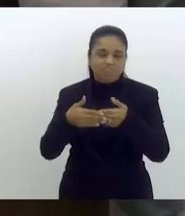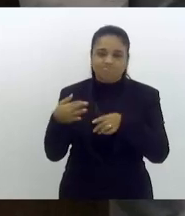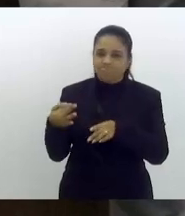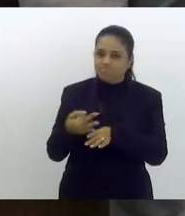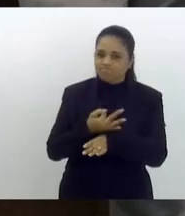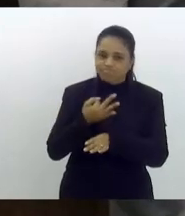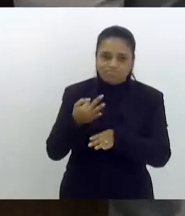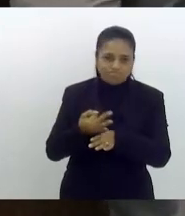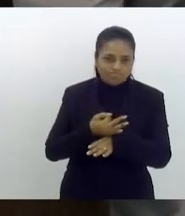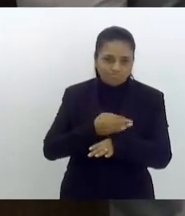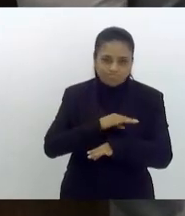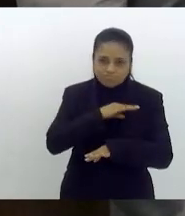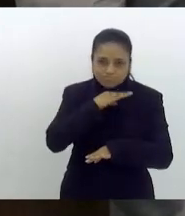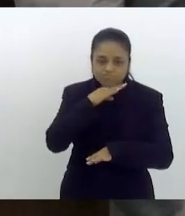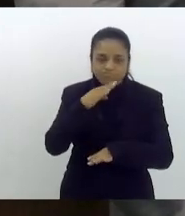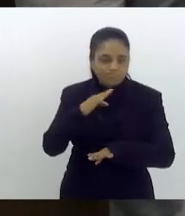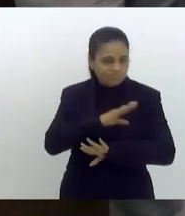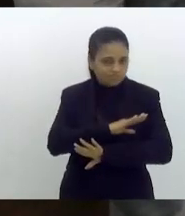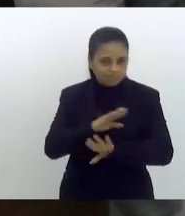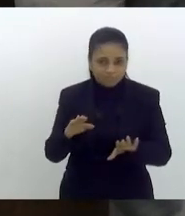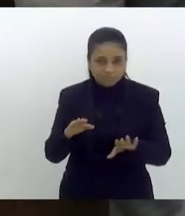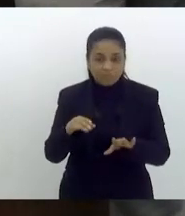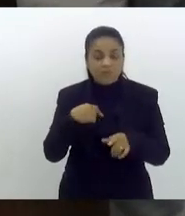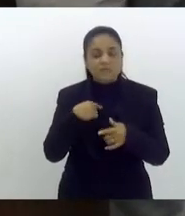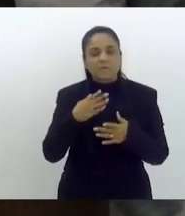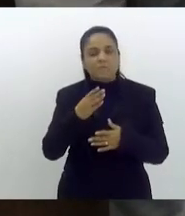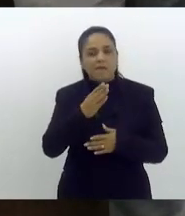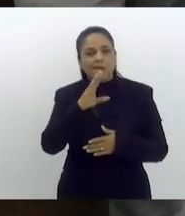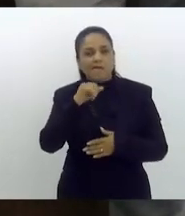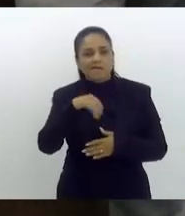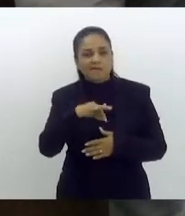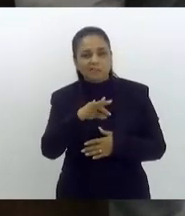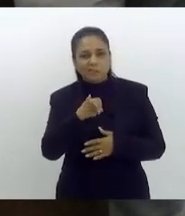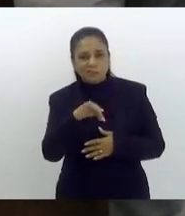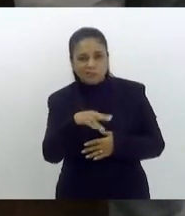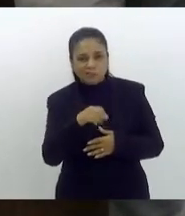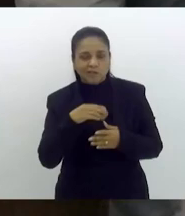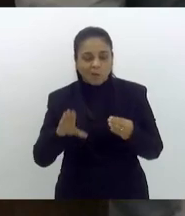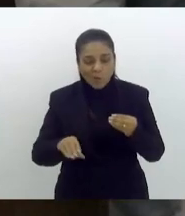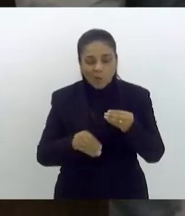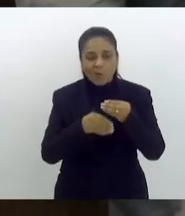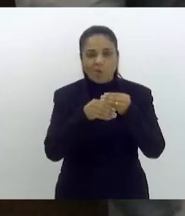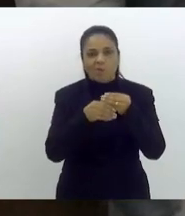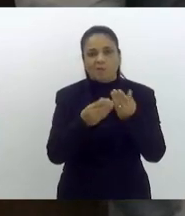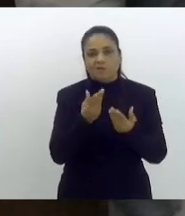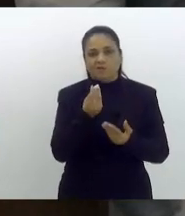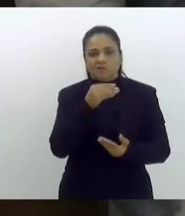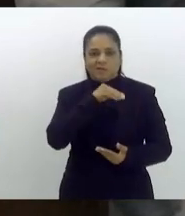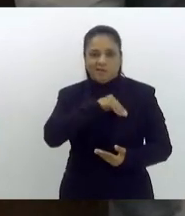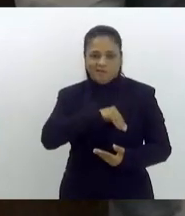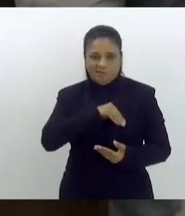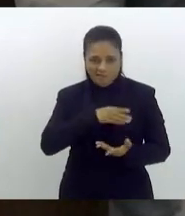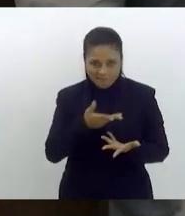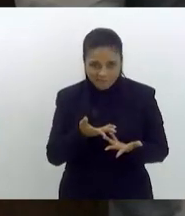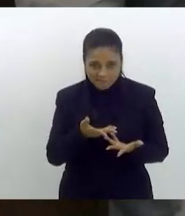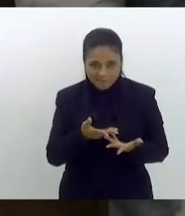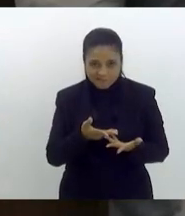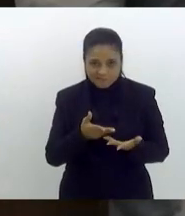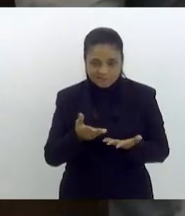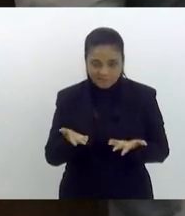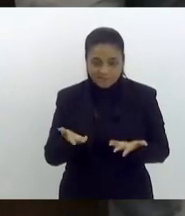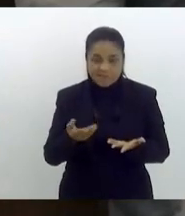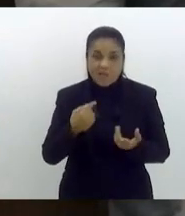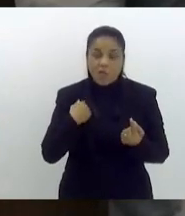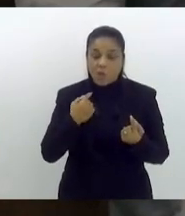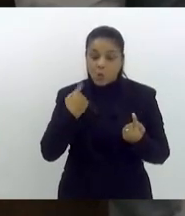e a gente sabe que a cantina é um complemento de renda portanto eu sou contrário